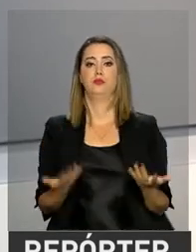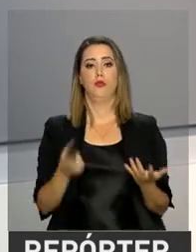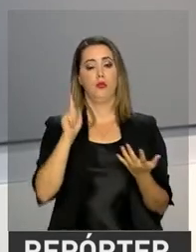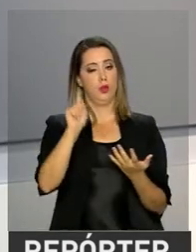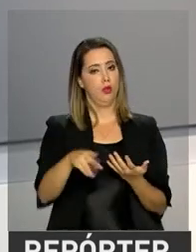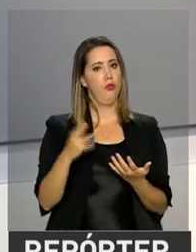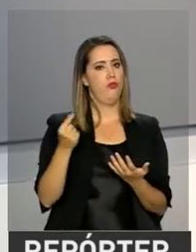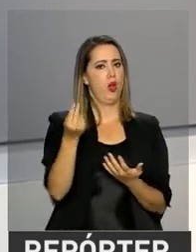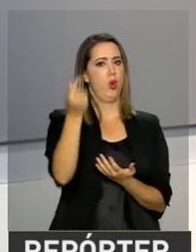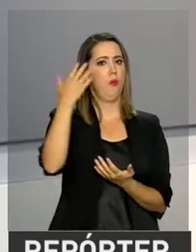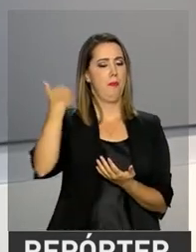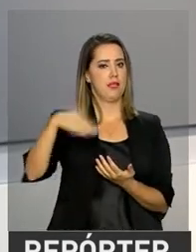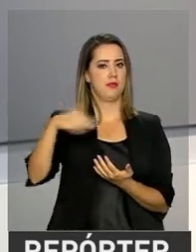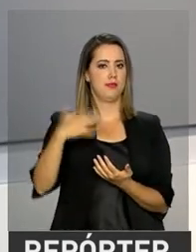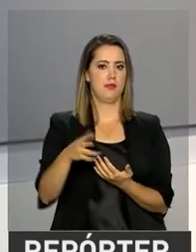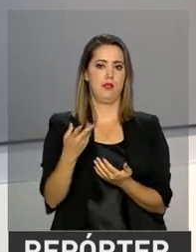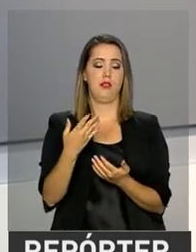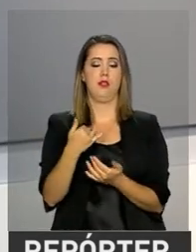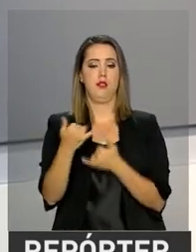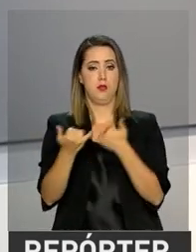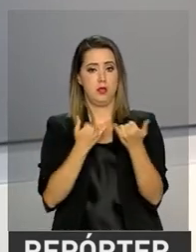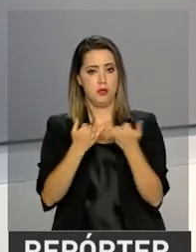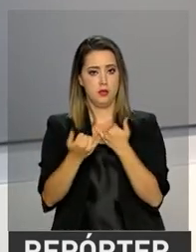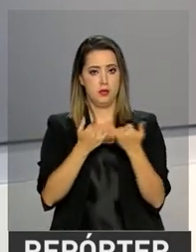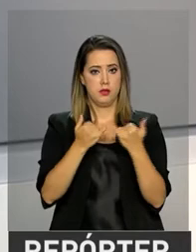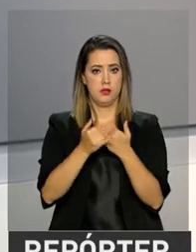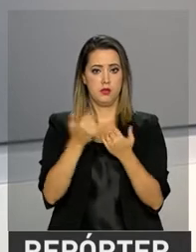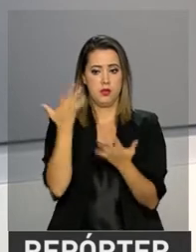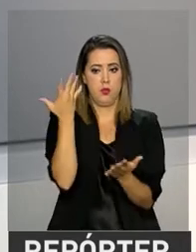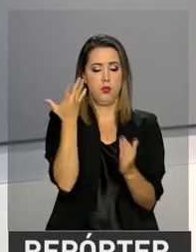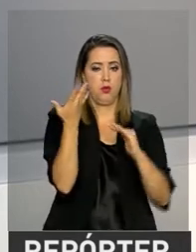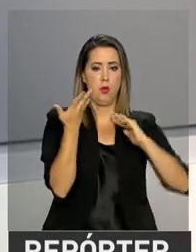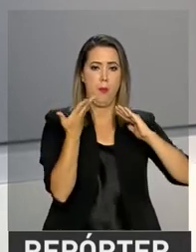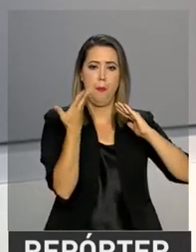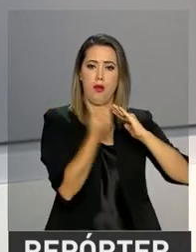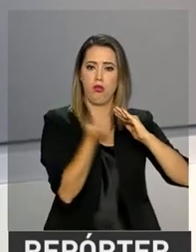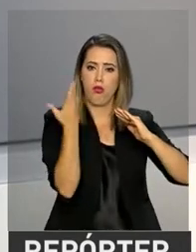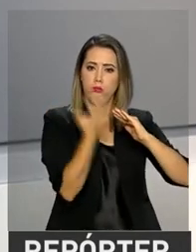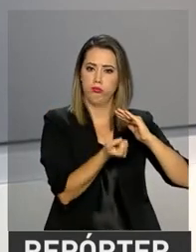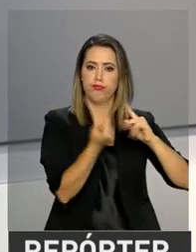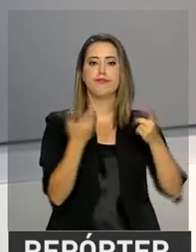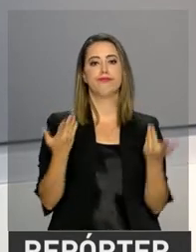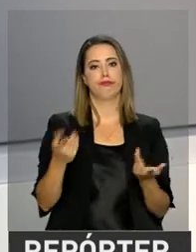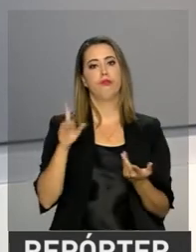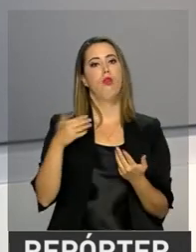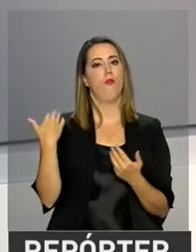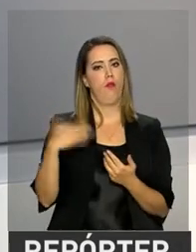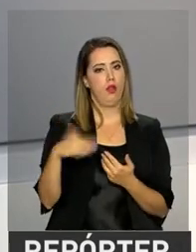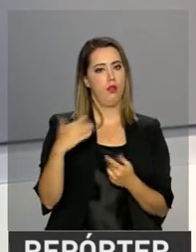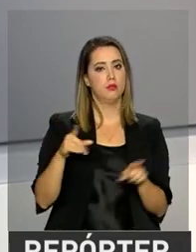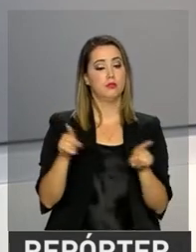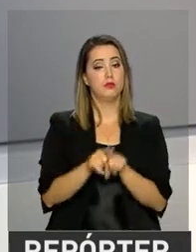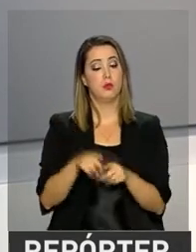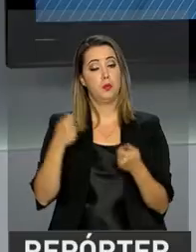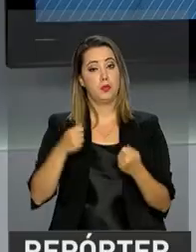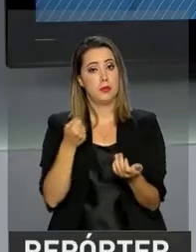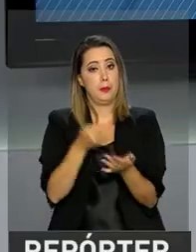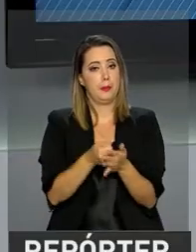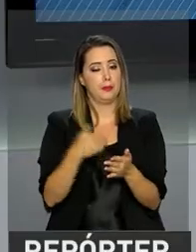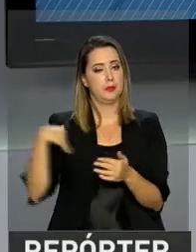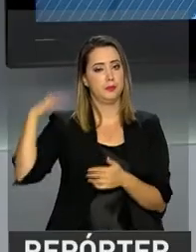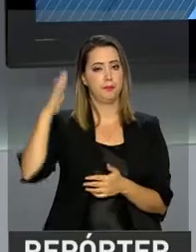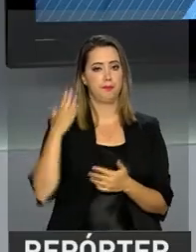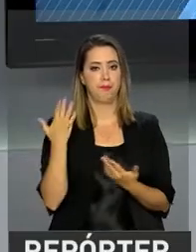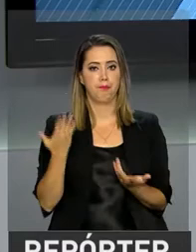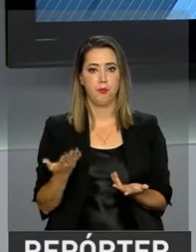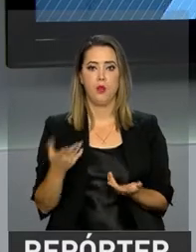geração, como, por exemplo, as termoelétricas, que têm custos maiores. Aí acontece a cobrança extra para o consumidor. A decisão